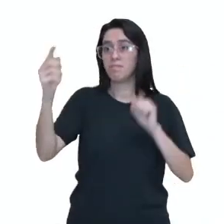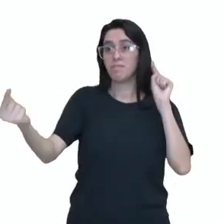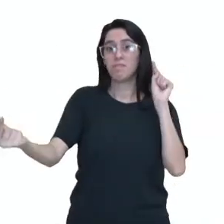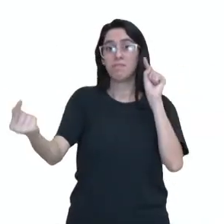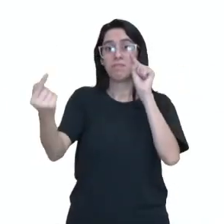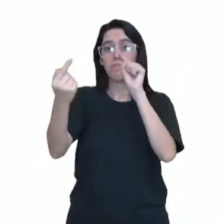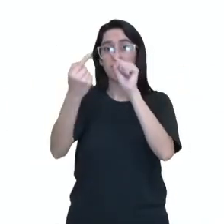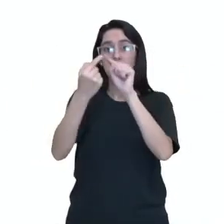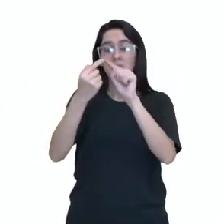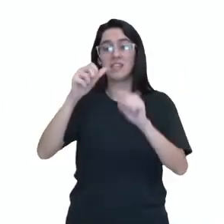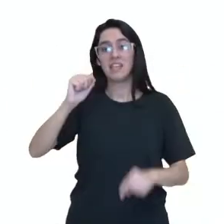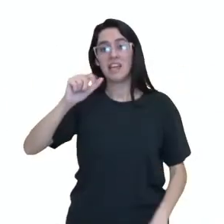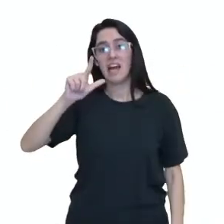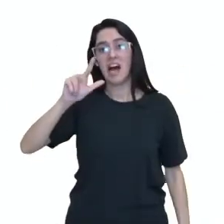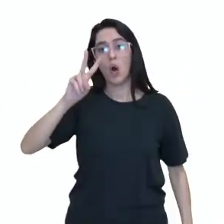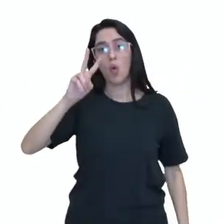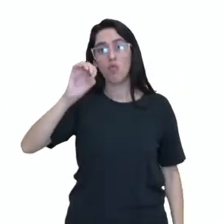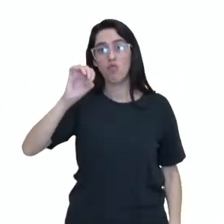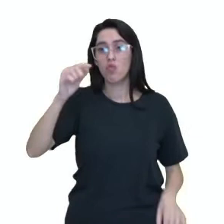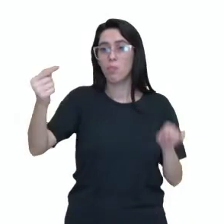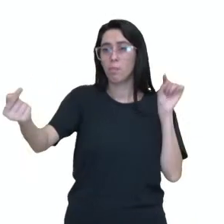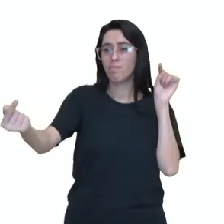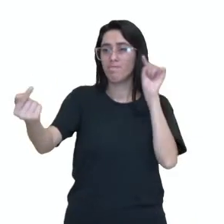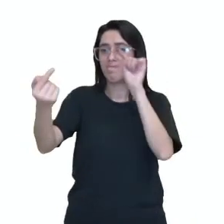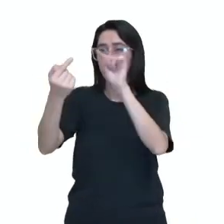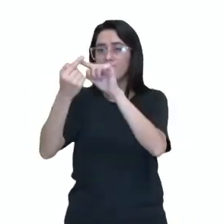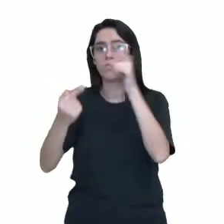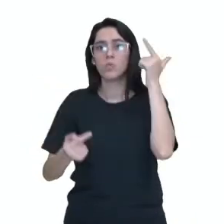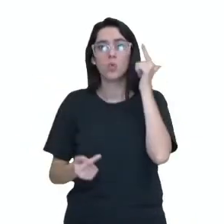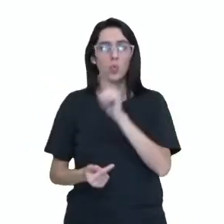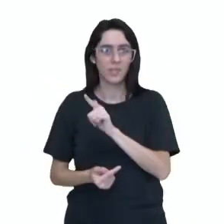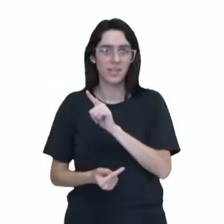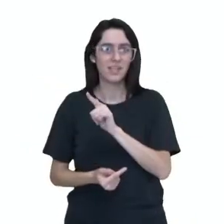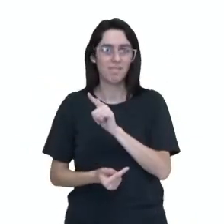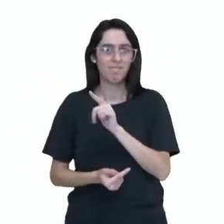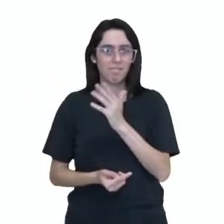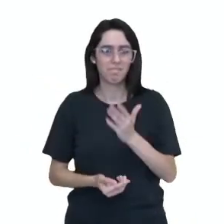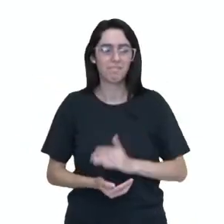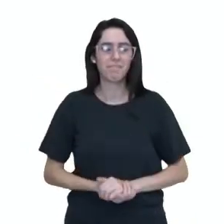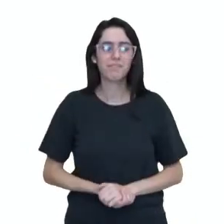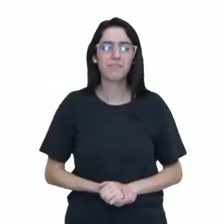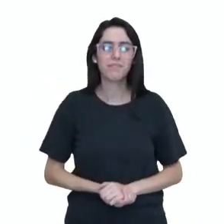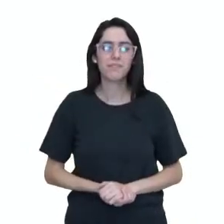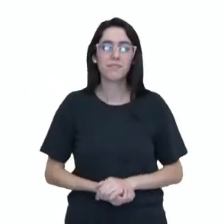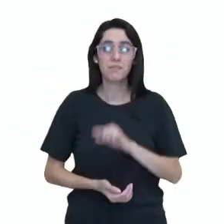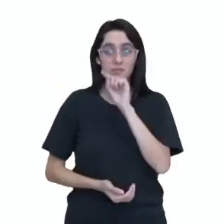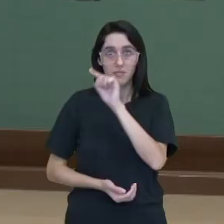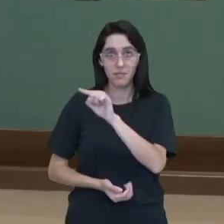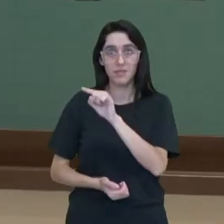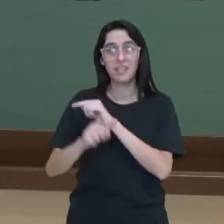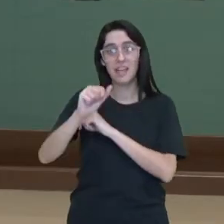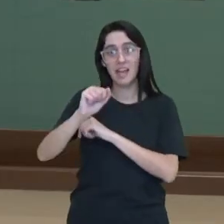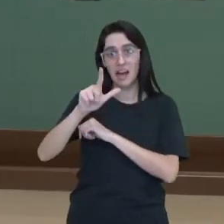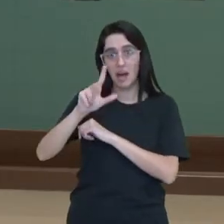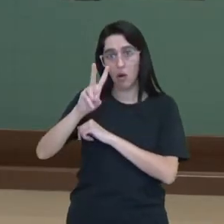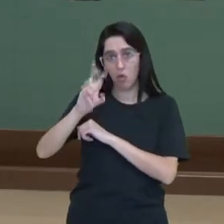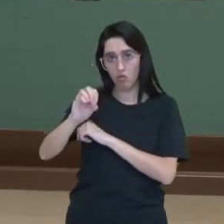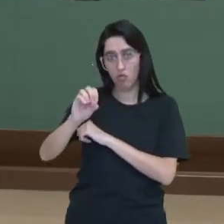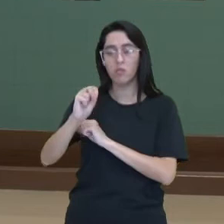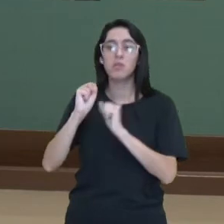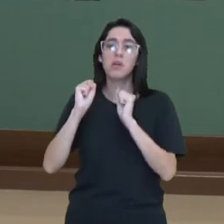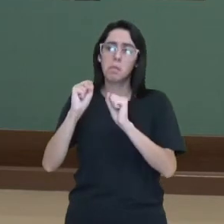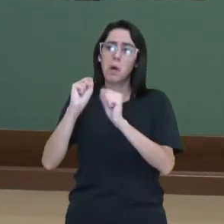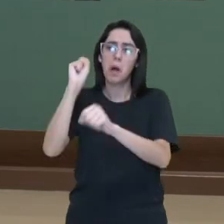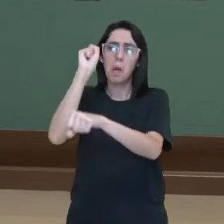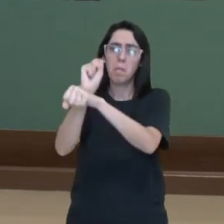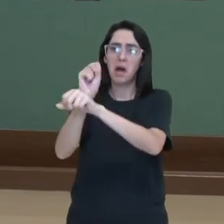objeto ou aproximar esse objeto de um alvo específico. Esse alvo ele pode estar